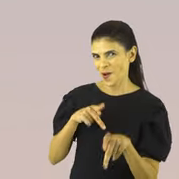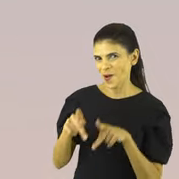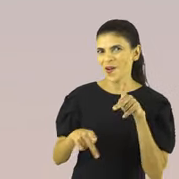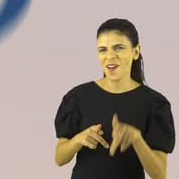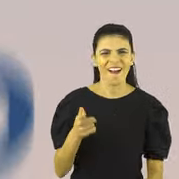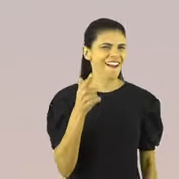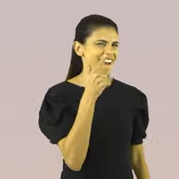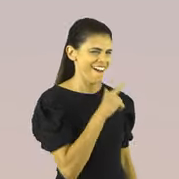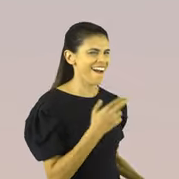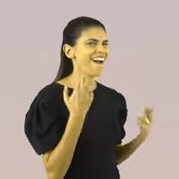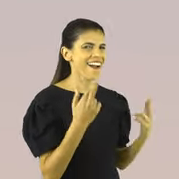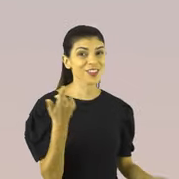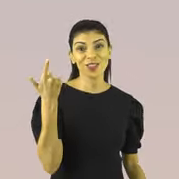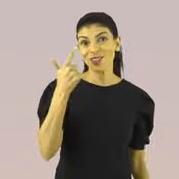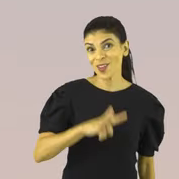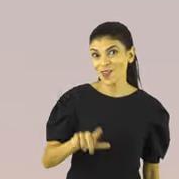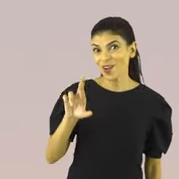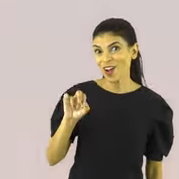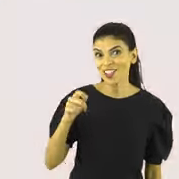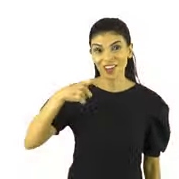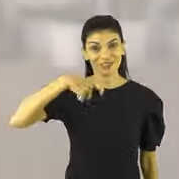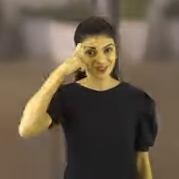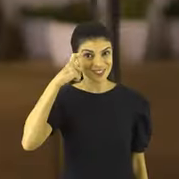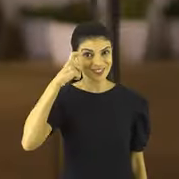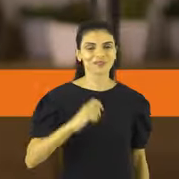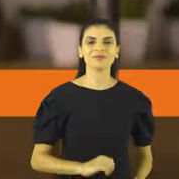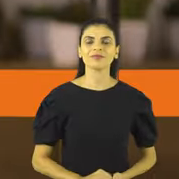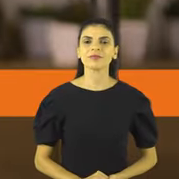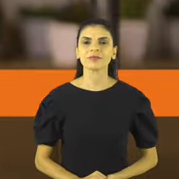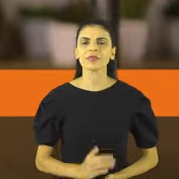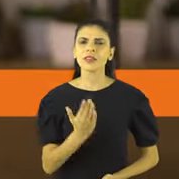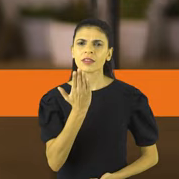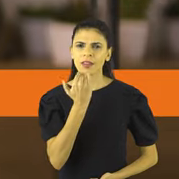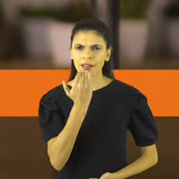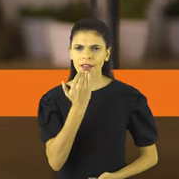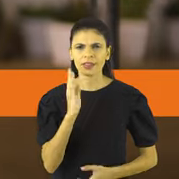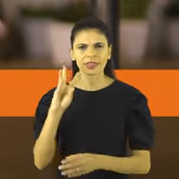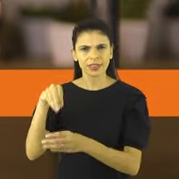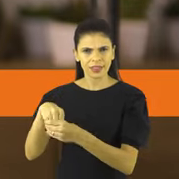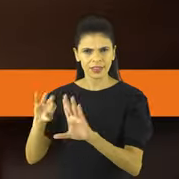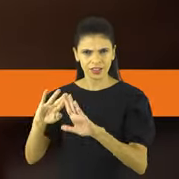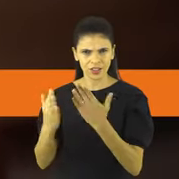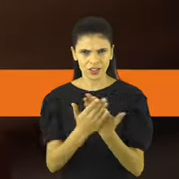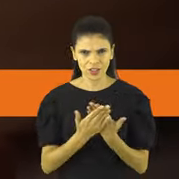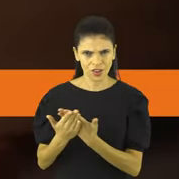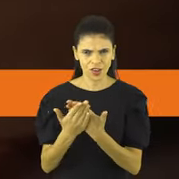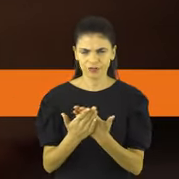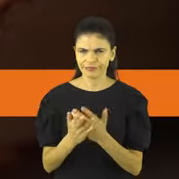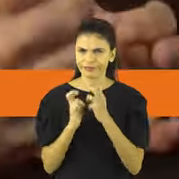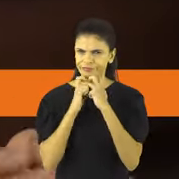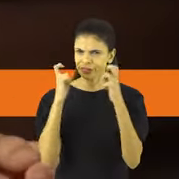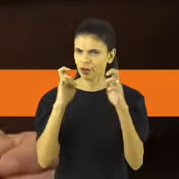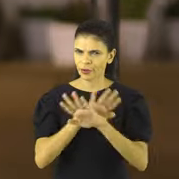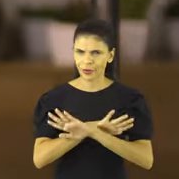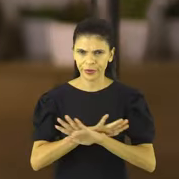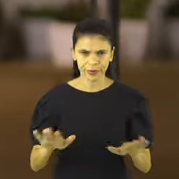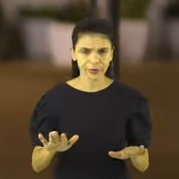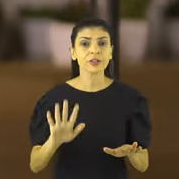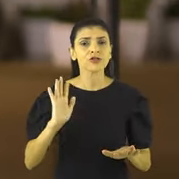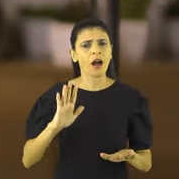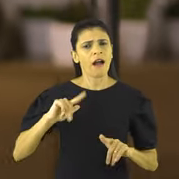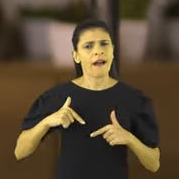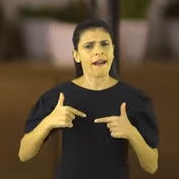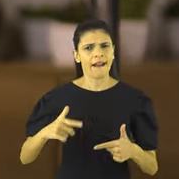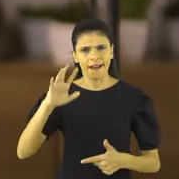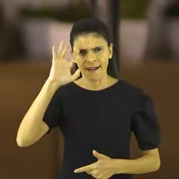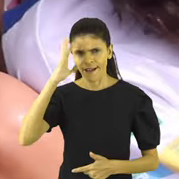Nossa, gente, tá gostando, é Rogério de novo! A merenda era uma vergonha. Nós imediatamente resolvemos